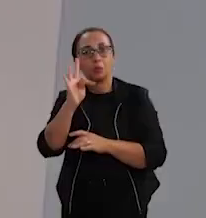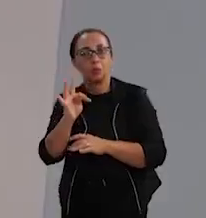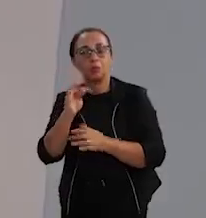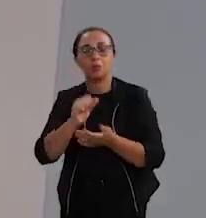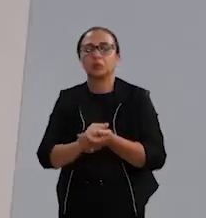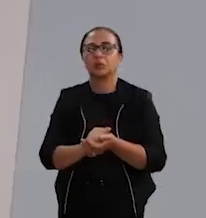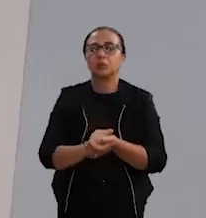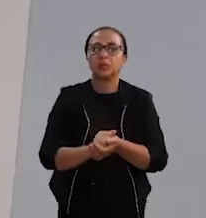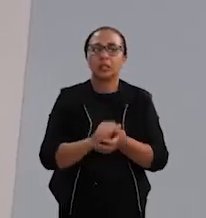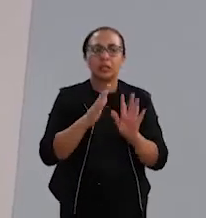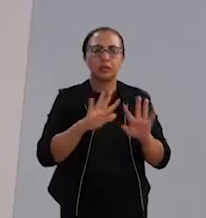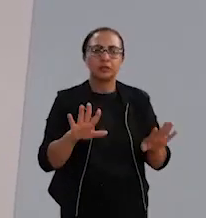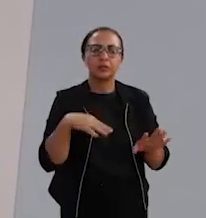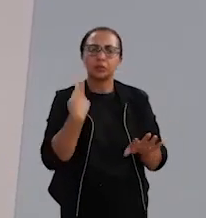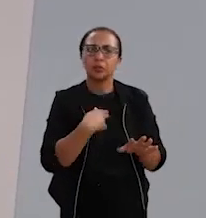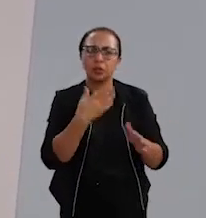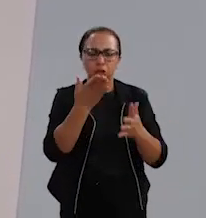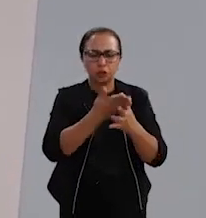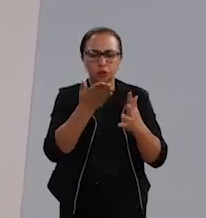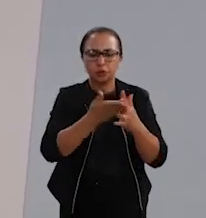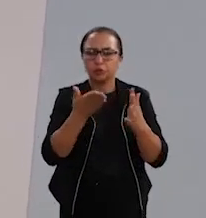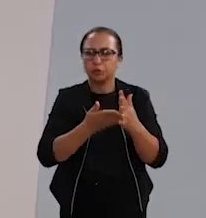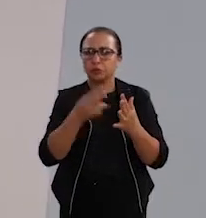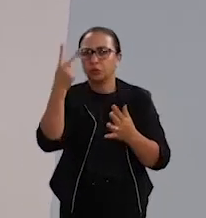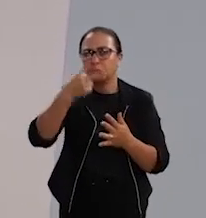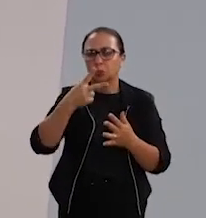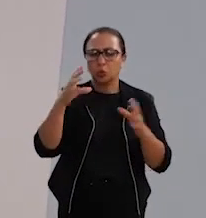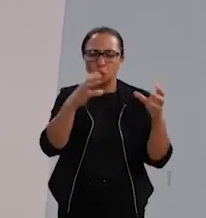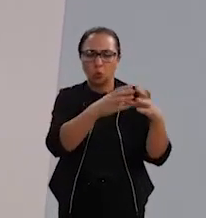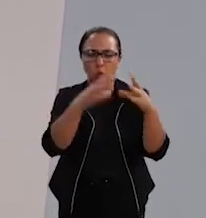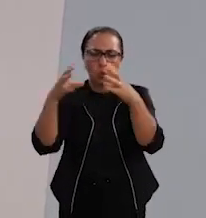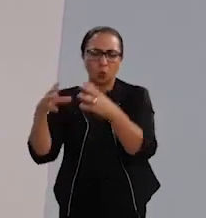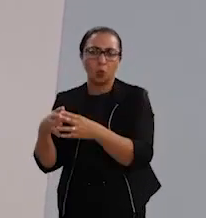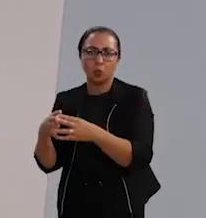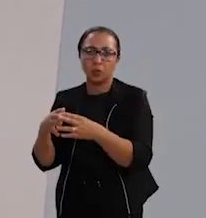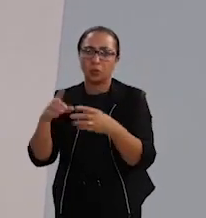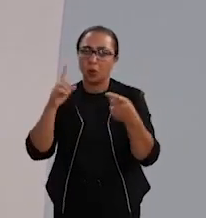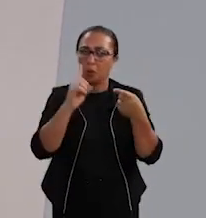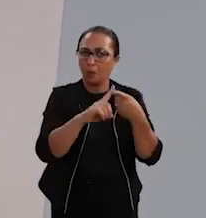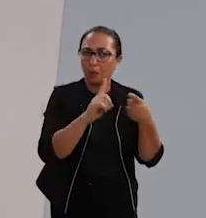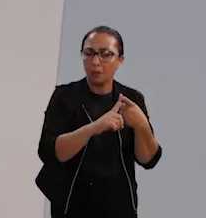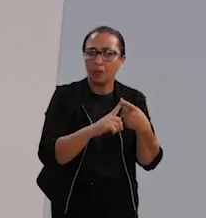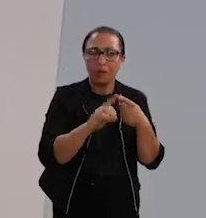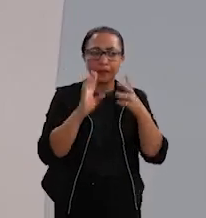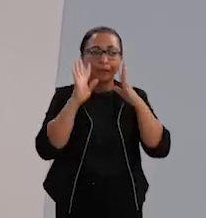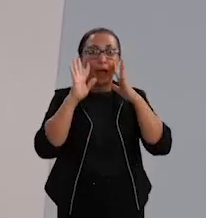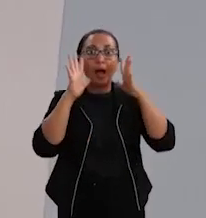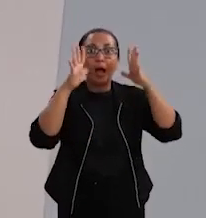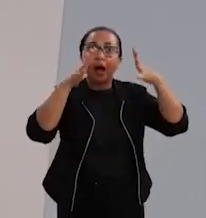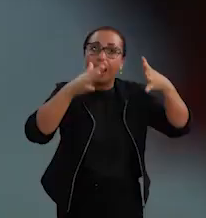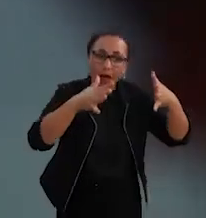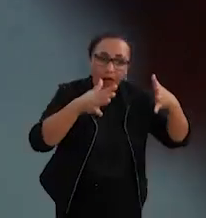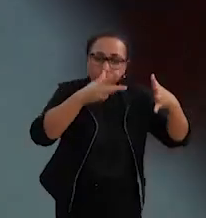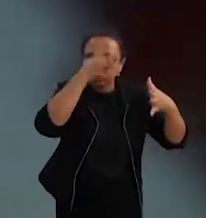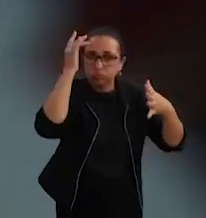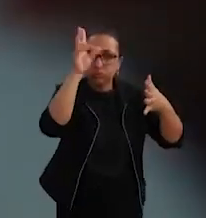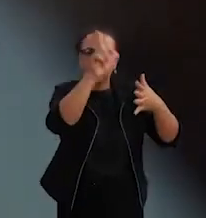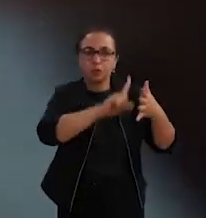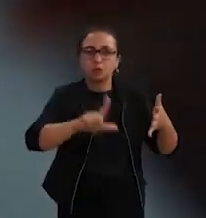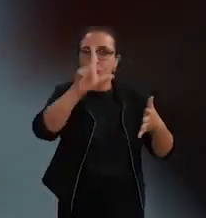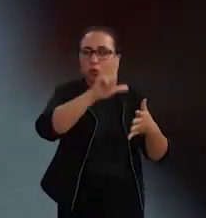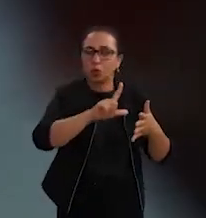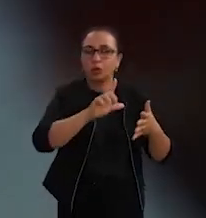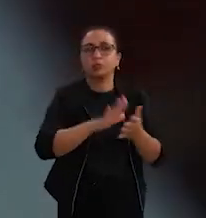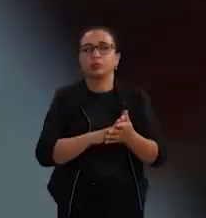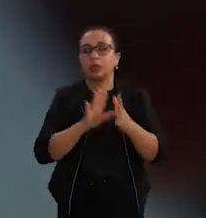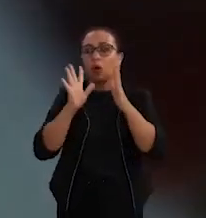né? Então, a gente viu que elas se dividiram em dois grupos. Então, uma delas era a tentativa de chamar a atenção do leitor